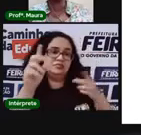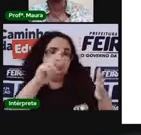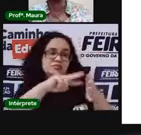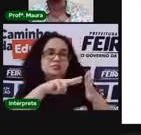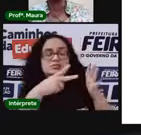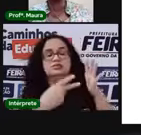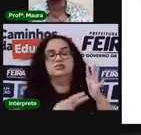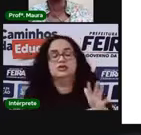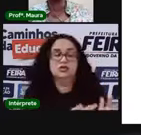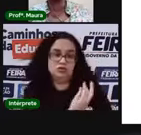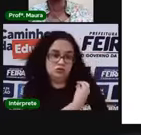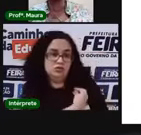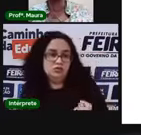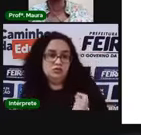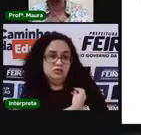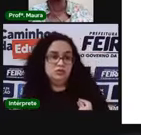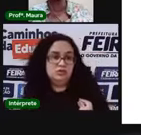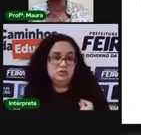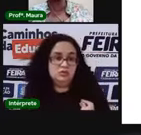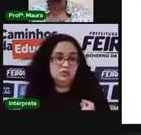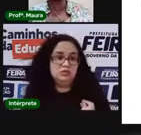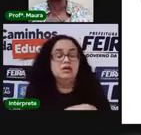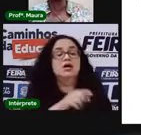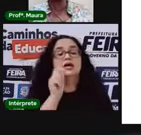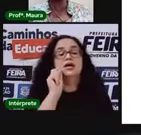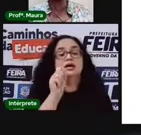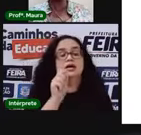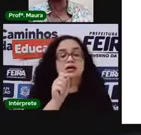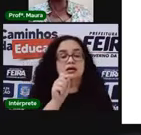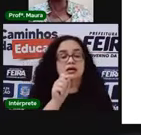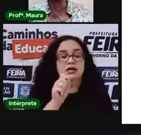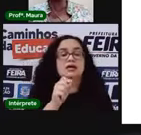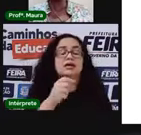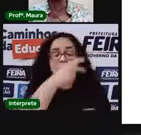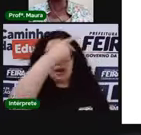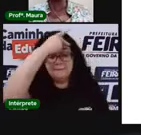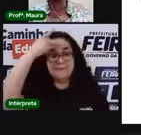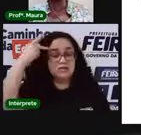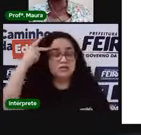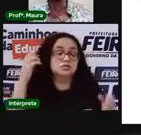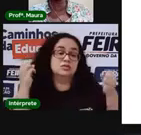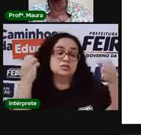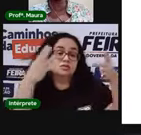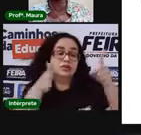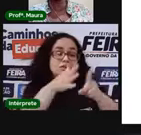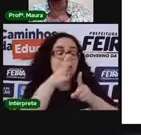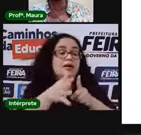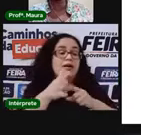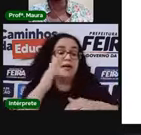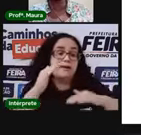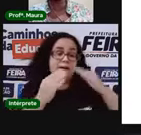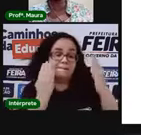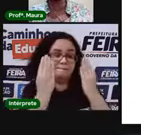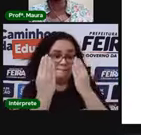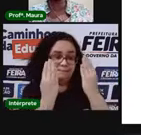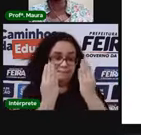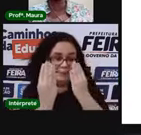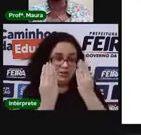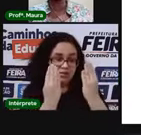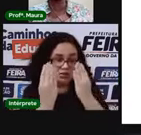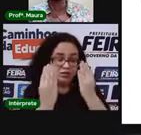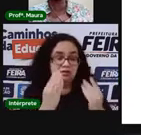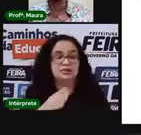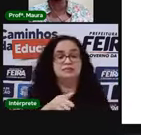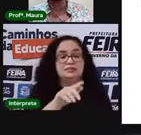de convivência, não é verdade? Então, quem é a convidada de amanhã, a psicóloga Thaís Lopes,